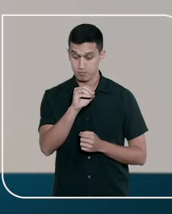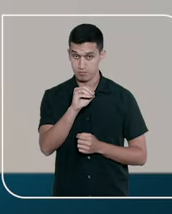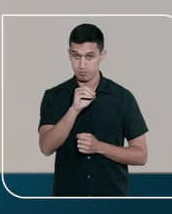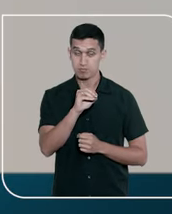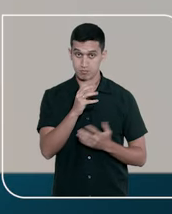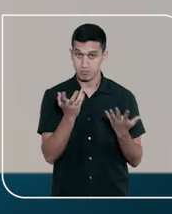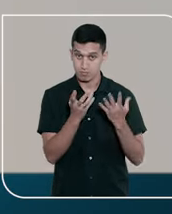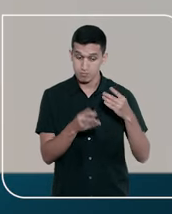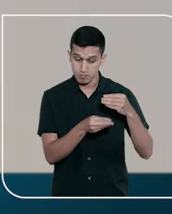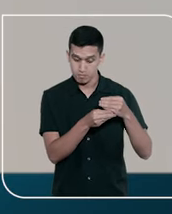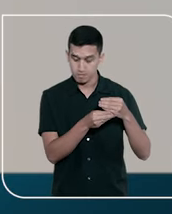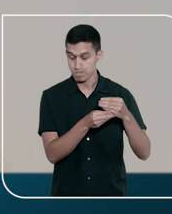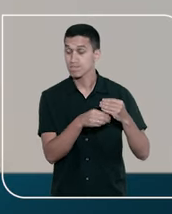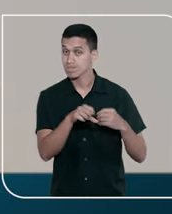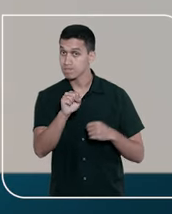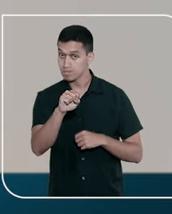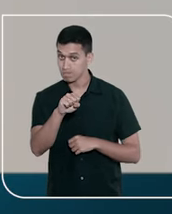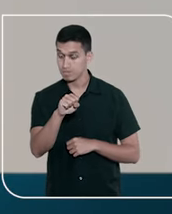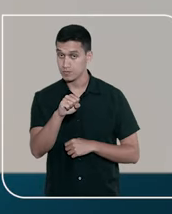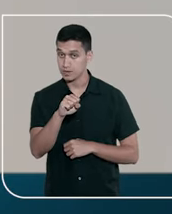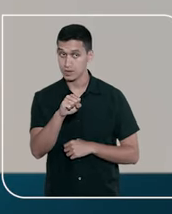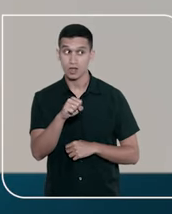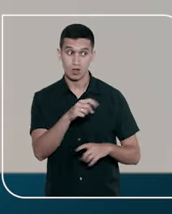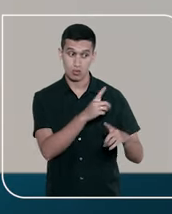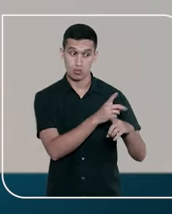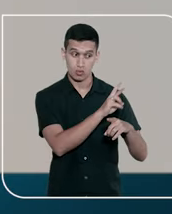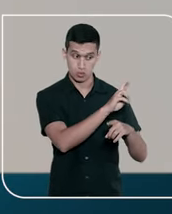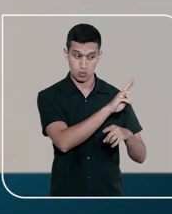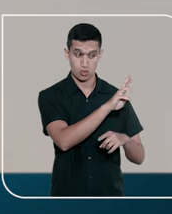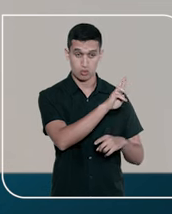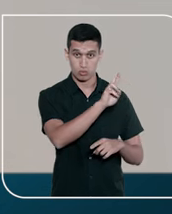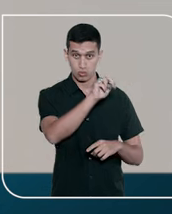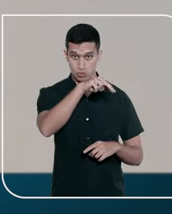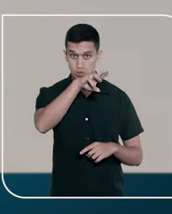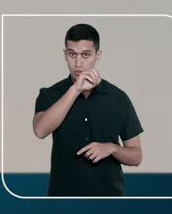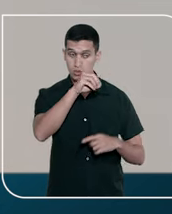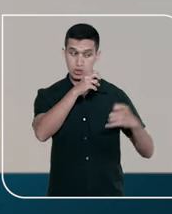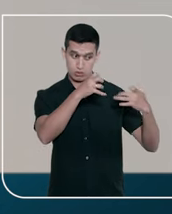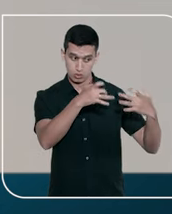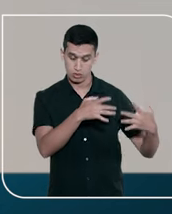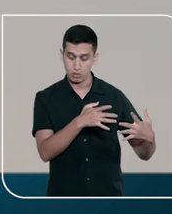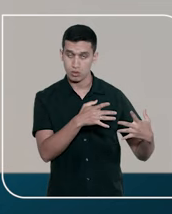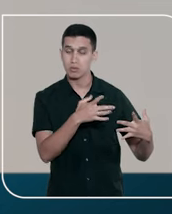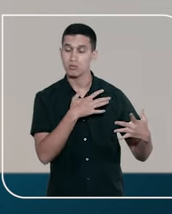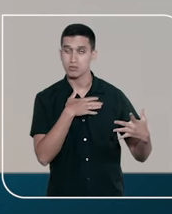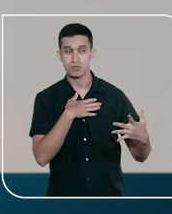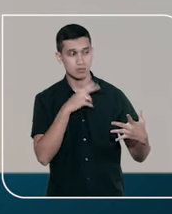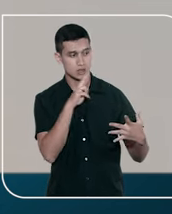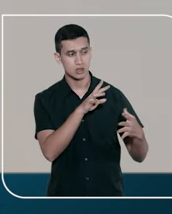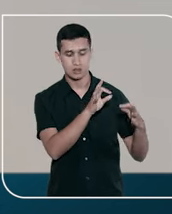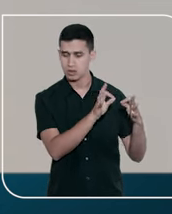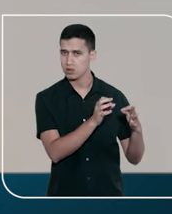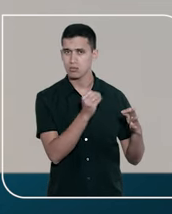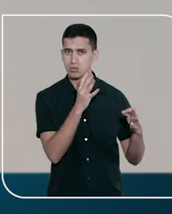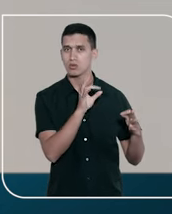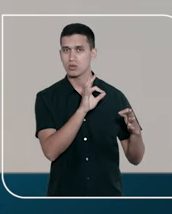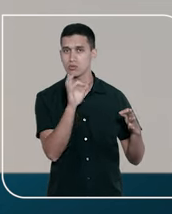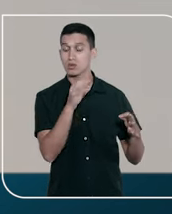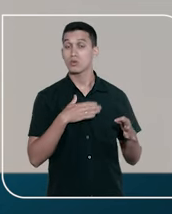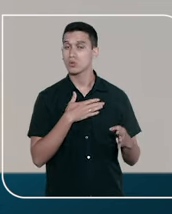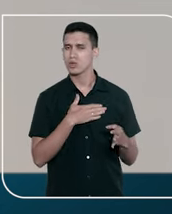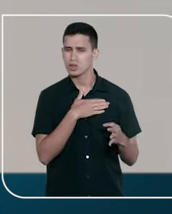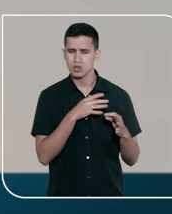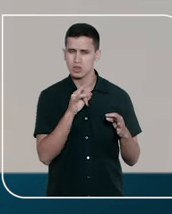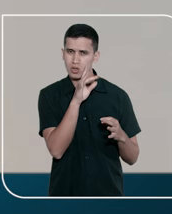de complementar, muito bem colocado pelo Dr. Bruno. Eu queria fazer um comentário específico em relação